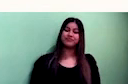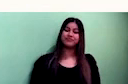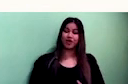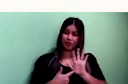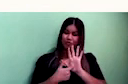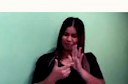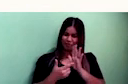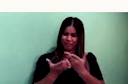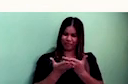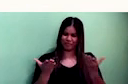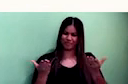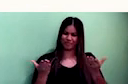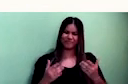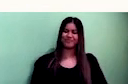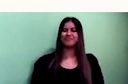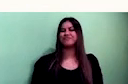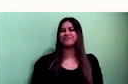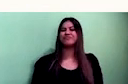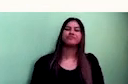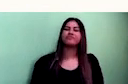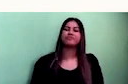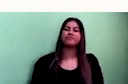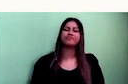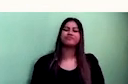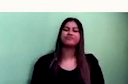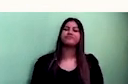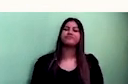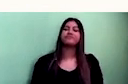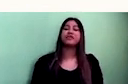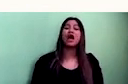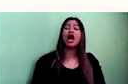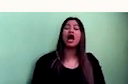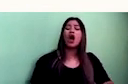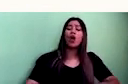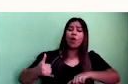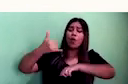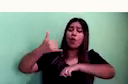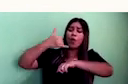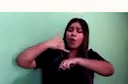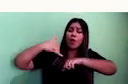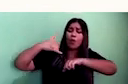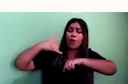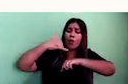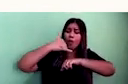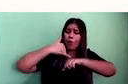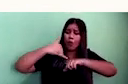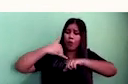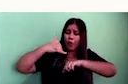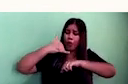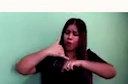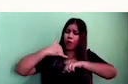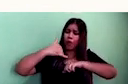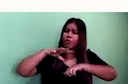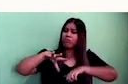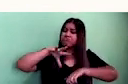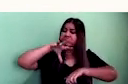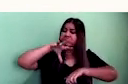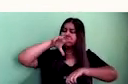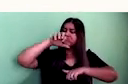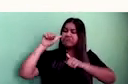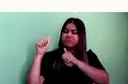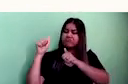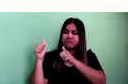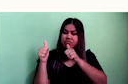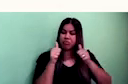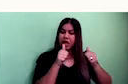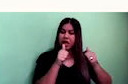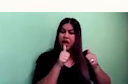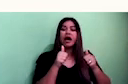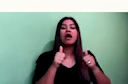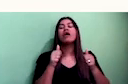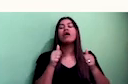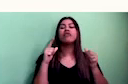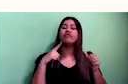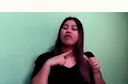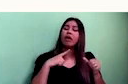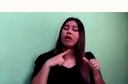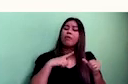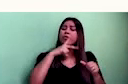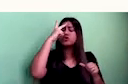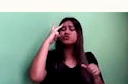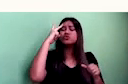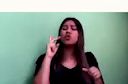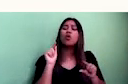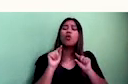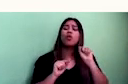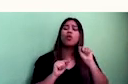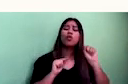tá? A aromaterapia, ela é multiprofissional. Então, hoje a gente tem enfermeiro usando, psicólogo, a gente